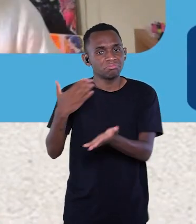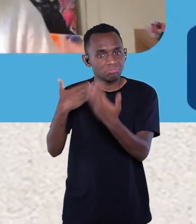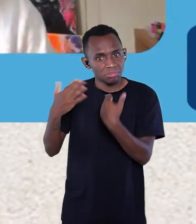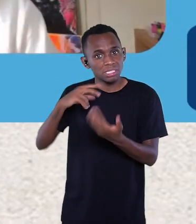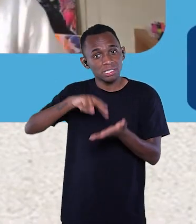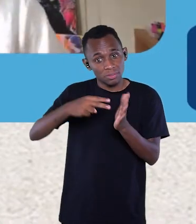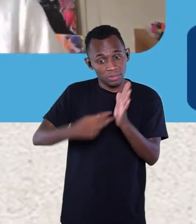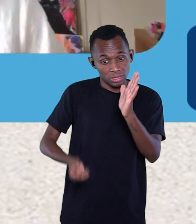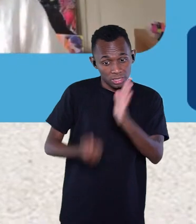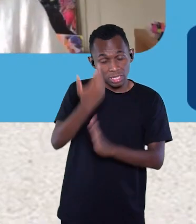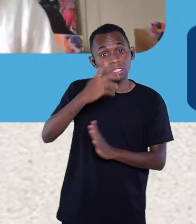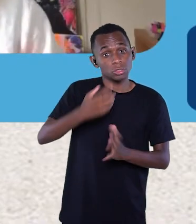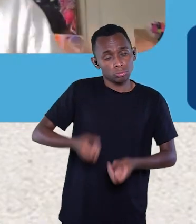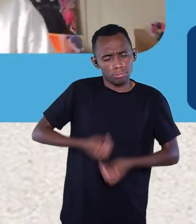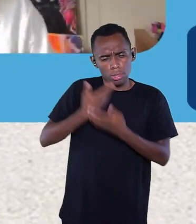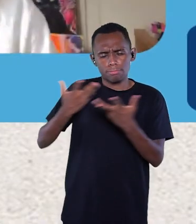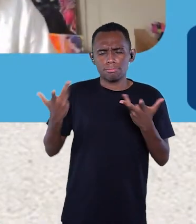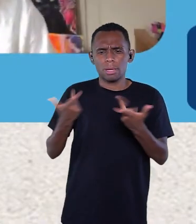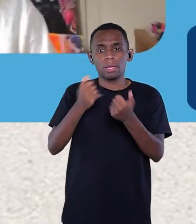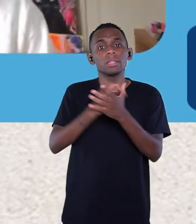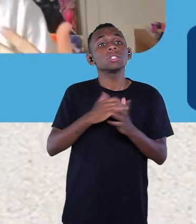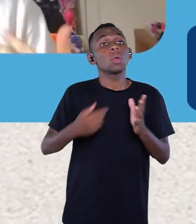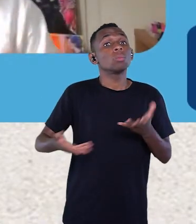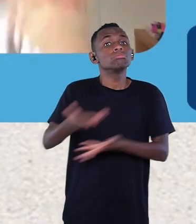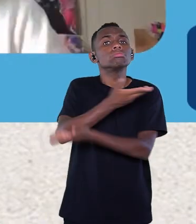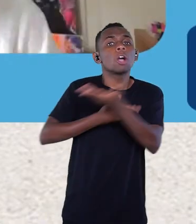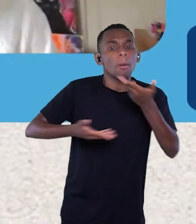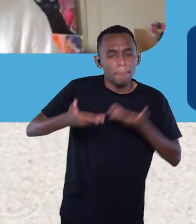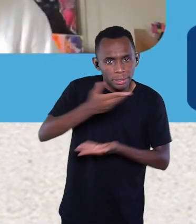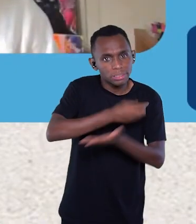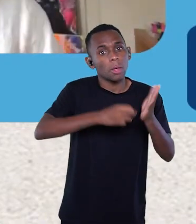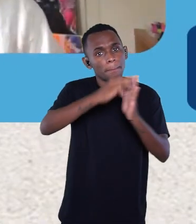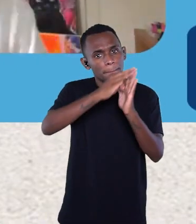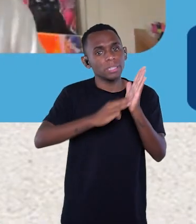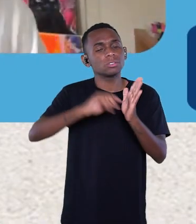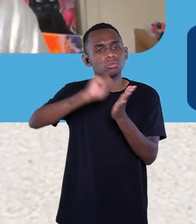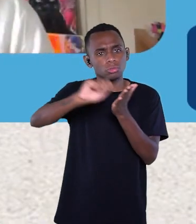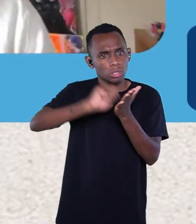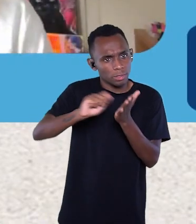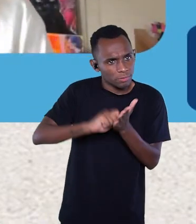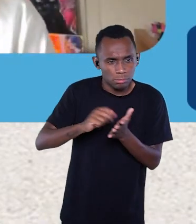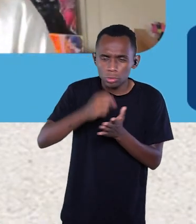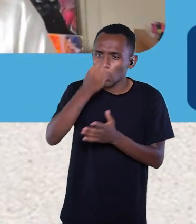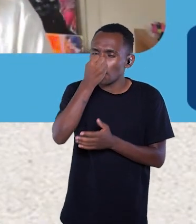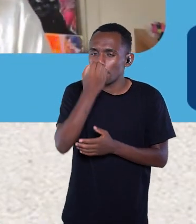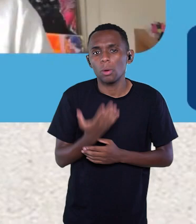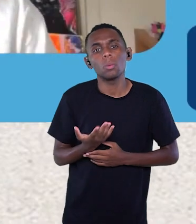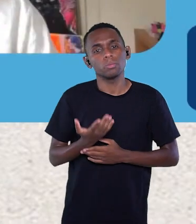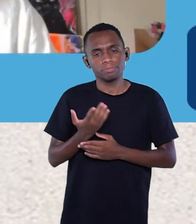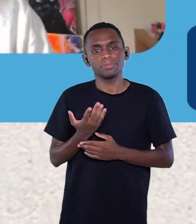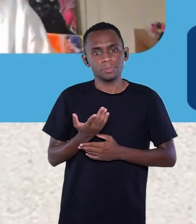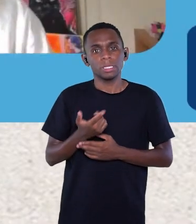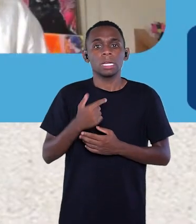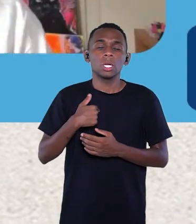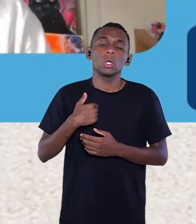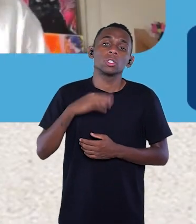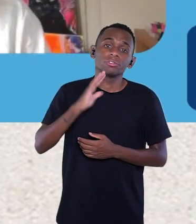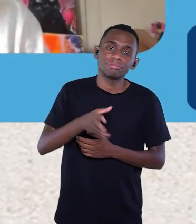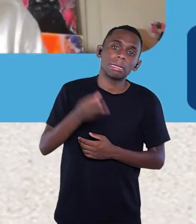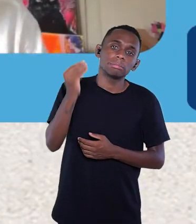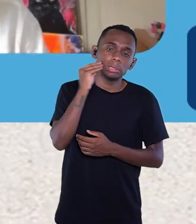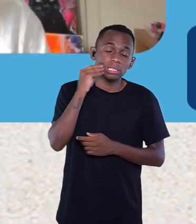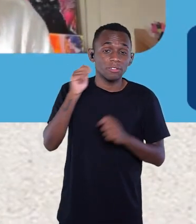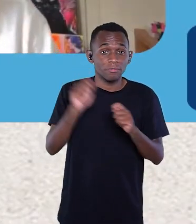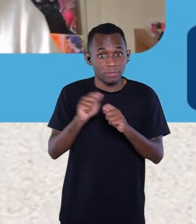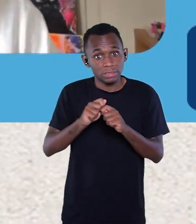aí eu compartilhei um pouco esses métodos e a gente escreveu, assim, foi muito bom. É uma coisa que eu tenho feito, já